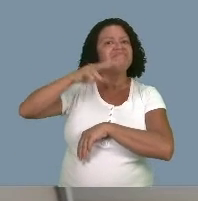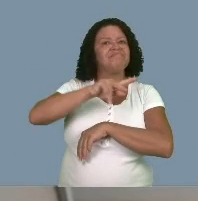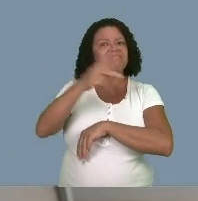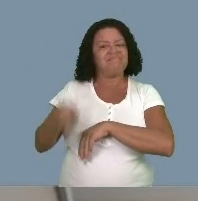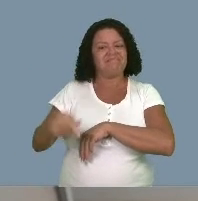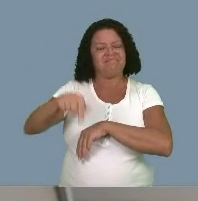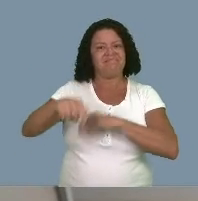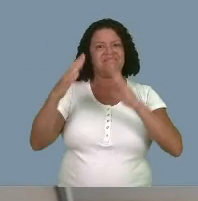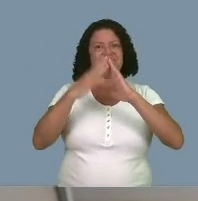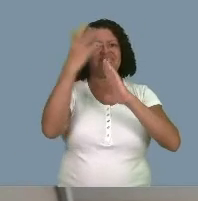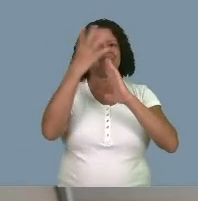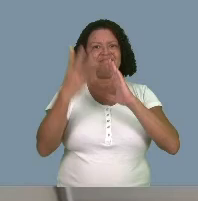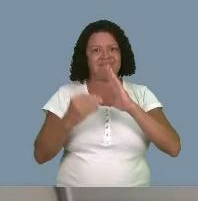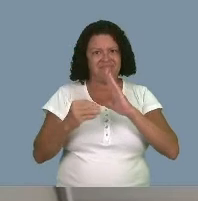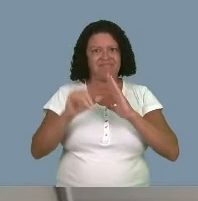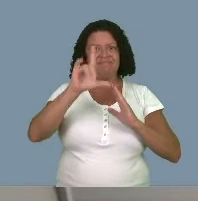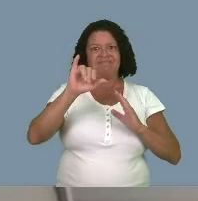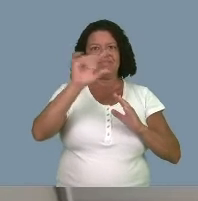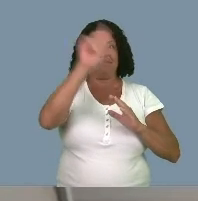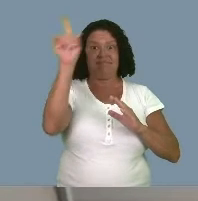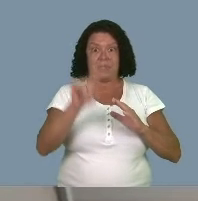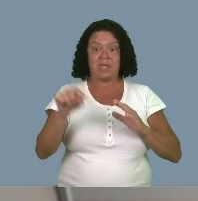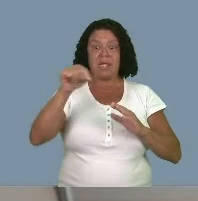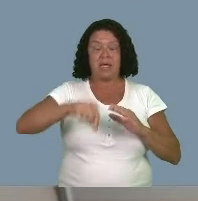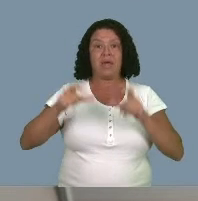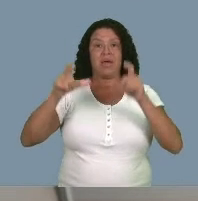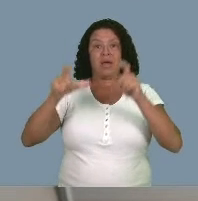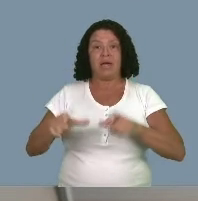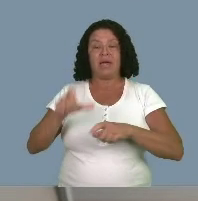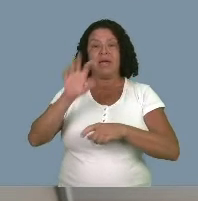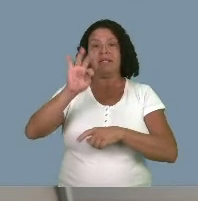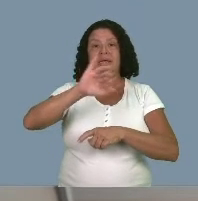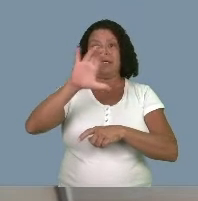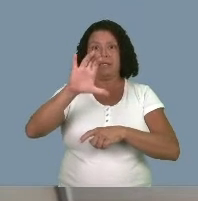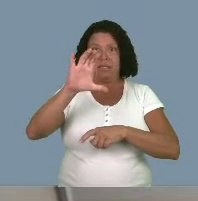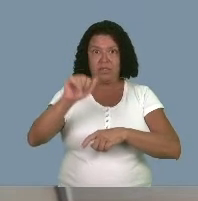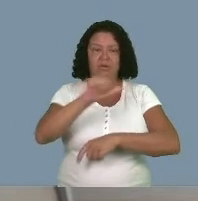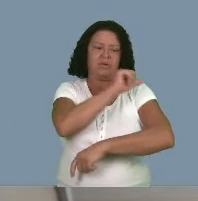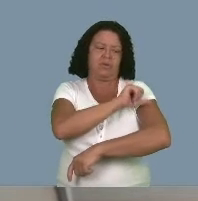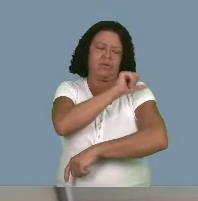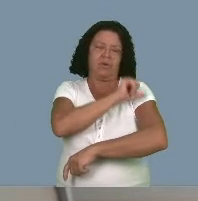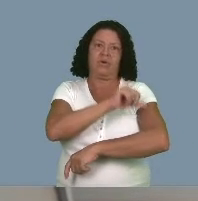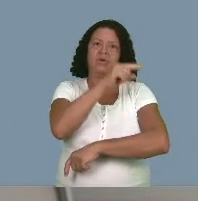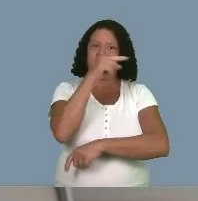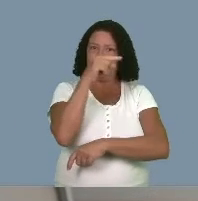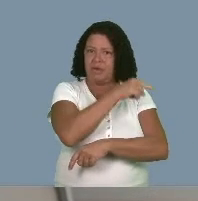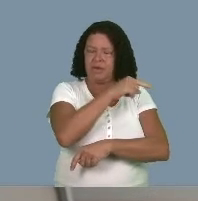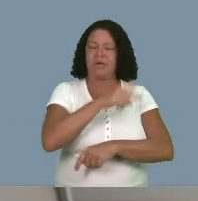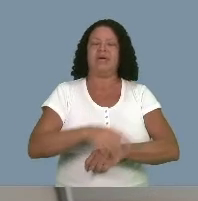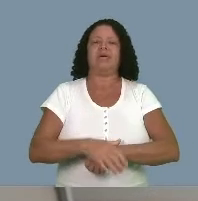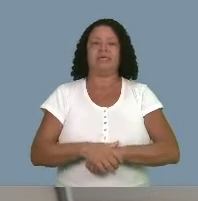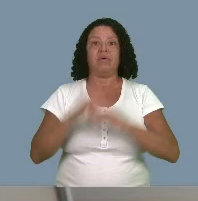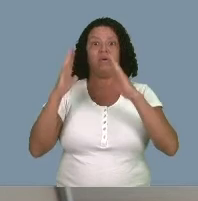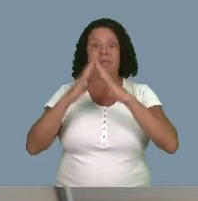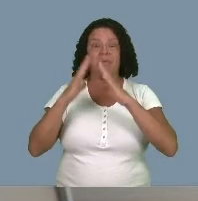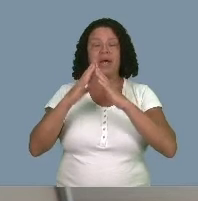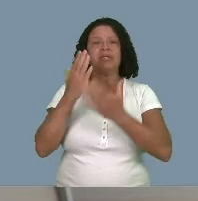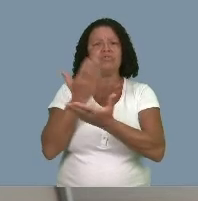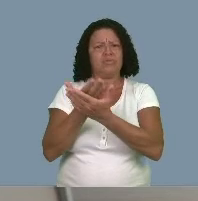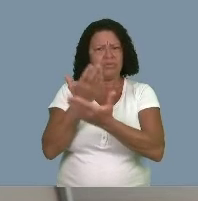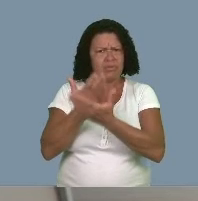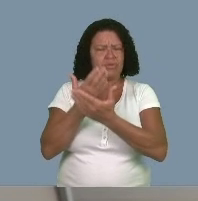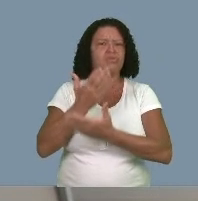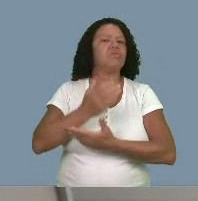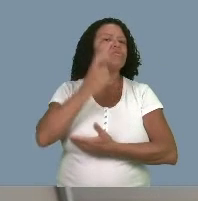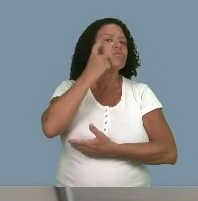Zarabatana, uma casa espírita localizada na Tijuca, no Rio de Janeiro, uma casa que estuda